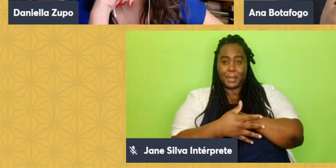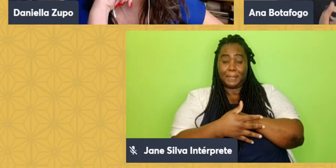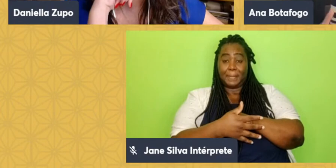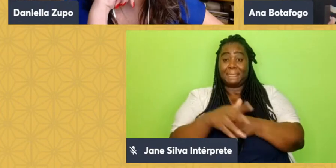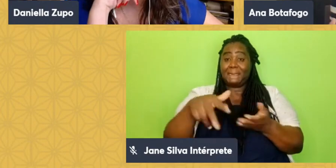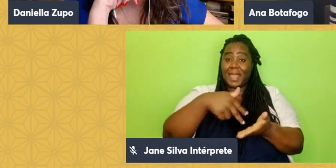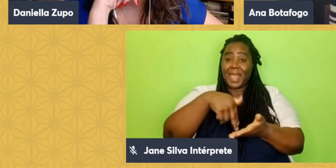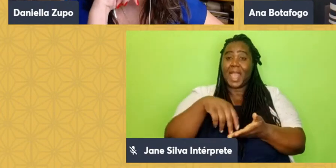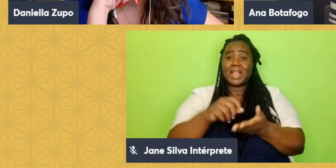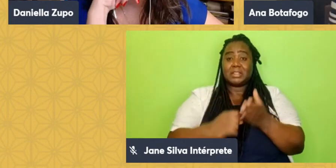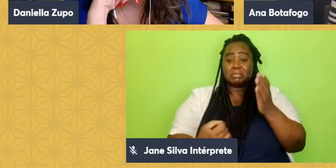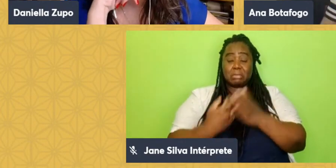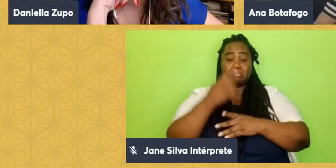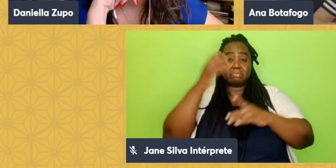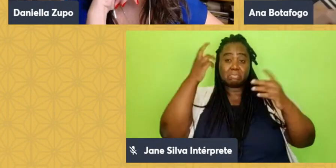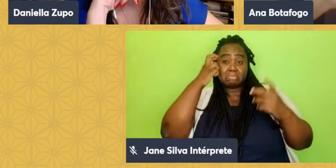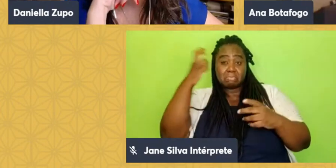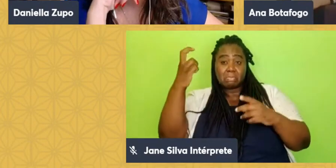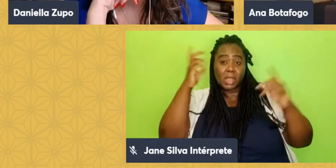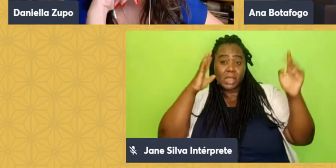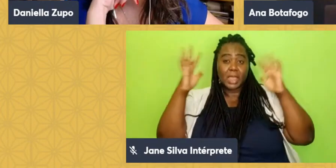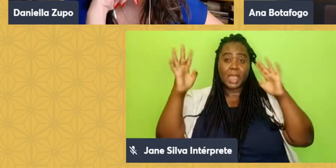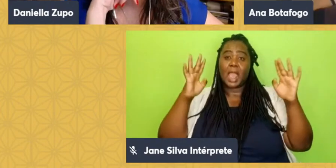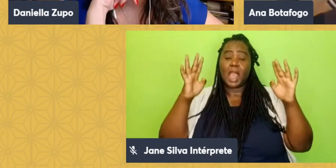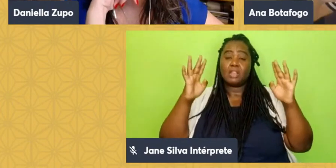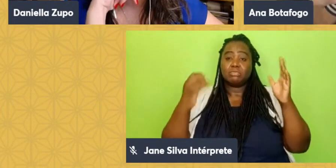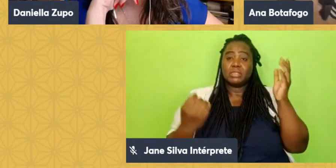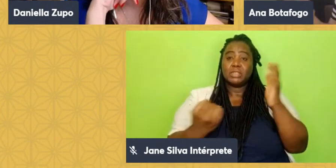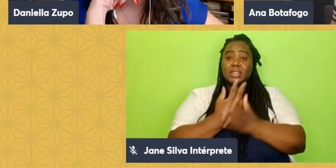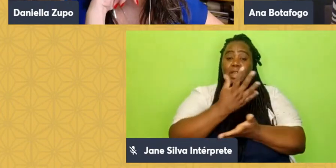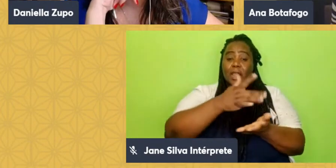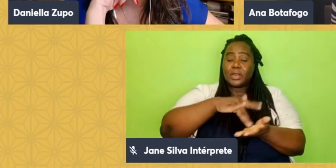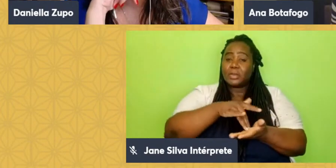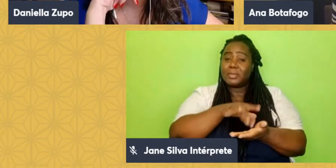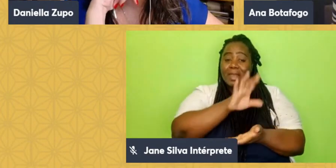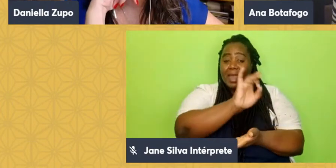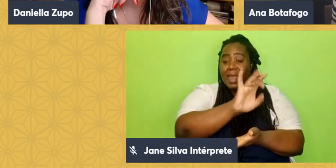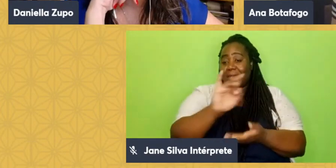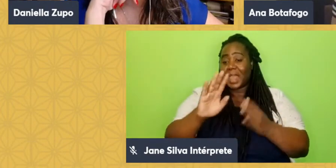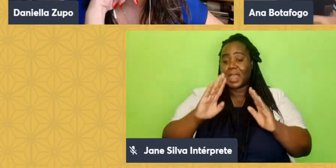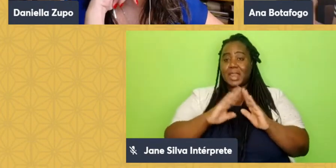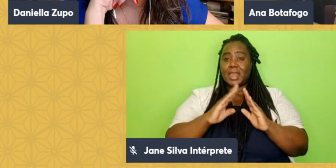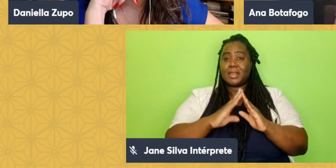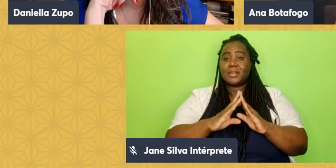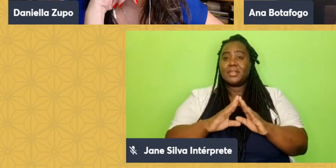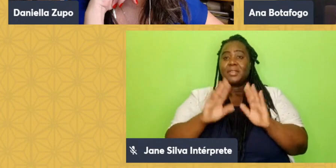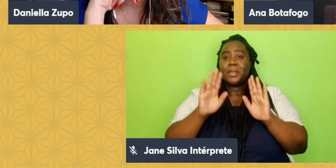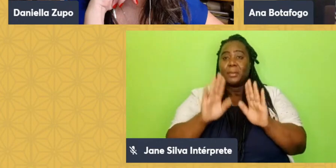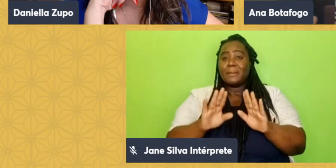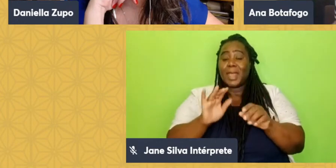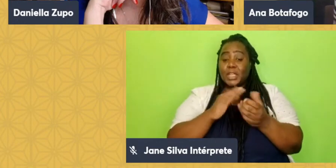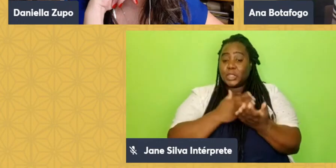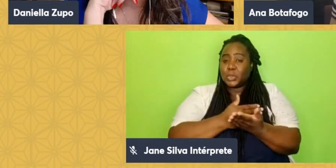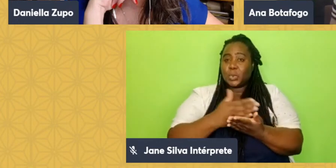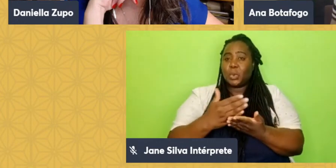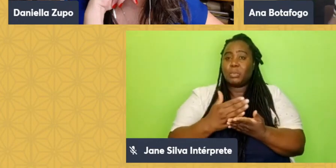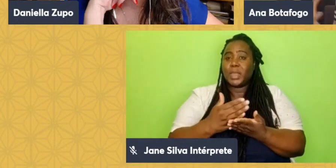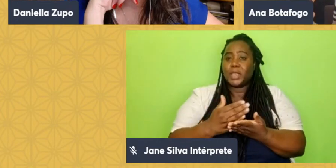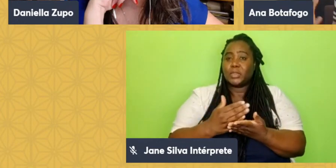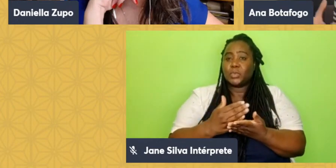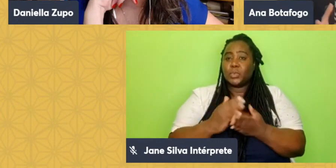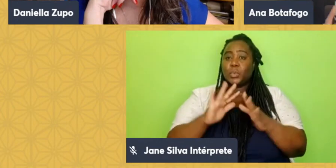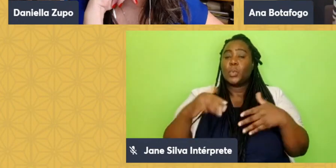foi criativa criar os bailarinos cada um nas suas casas mas isso foi no começo quando